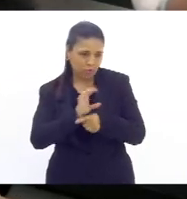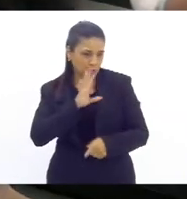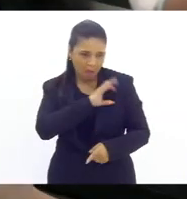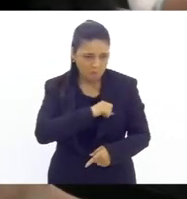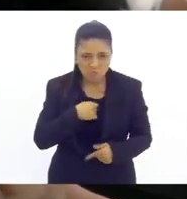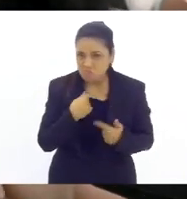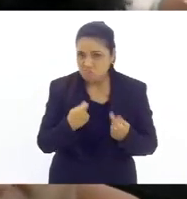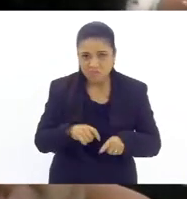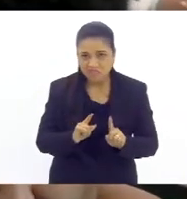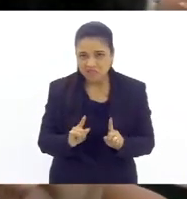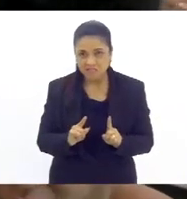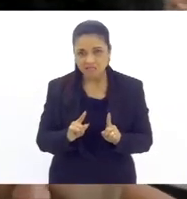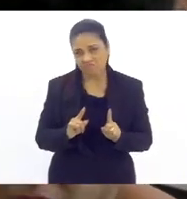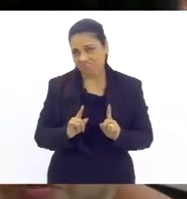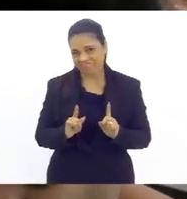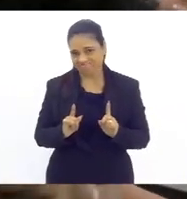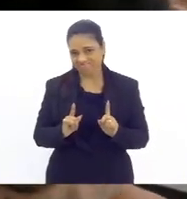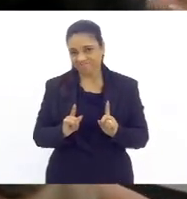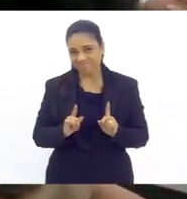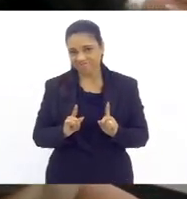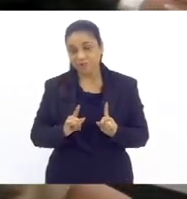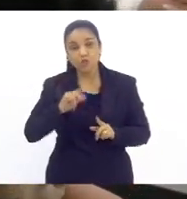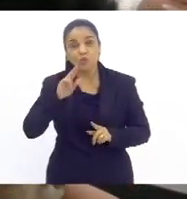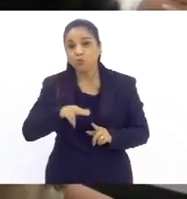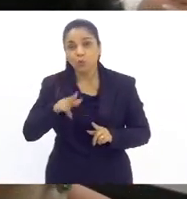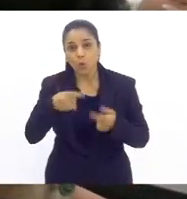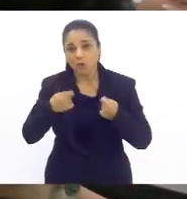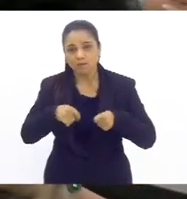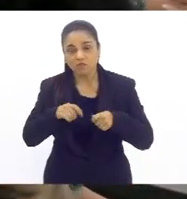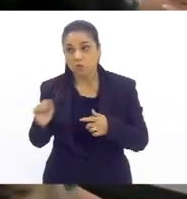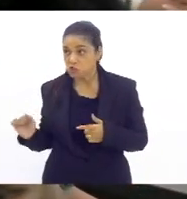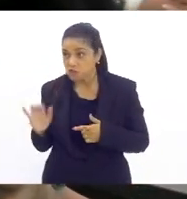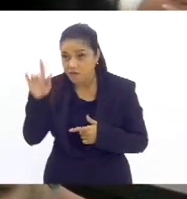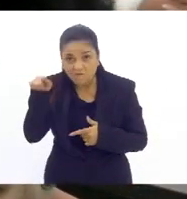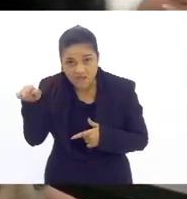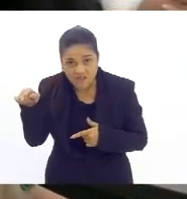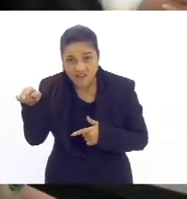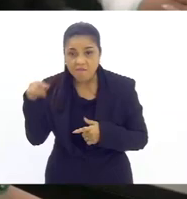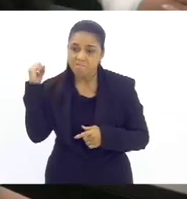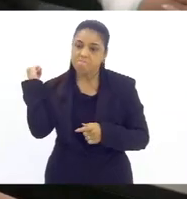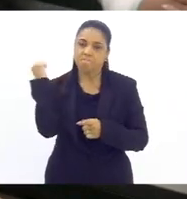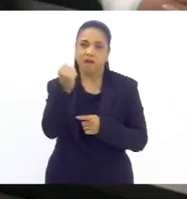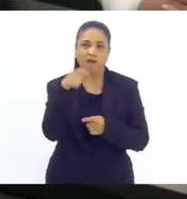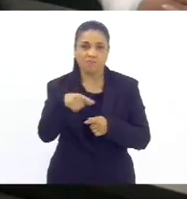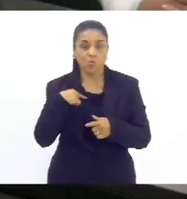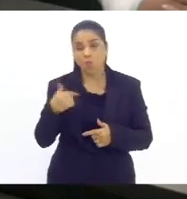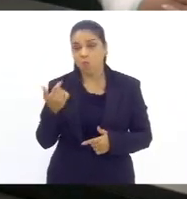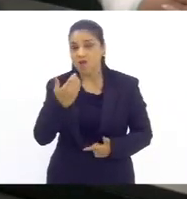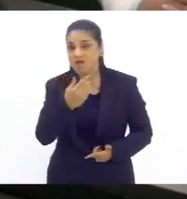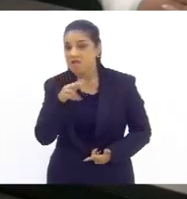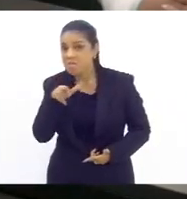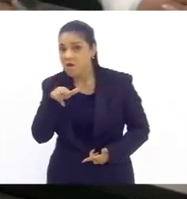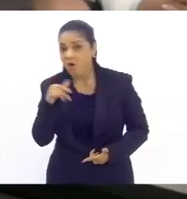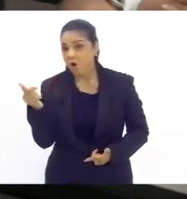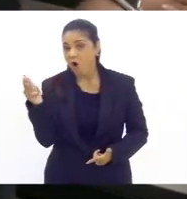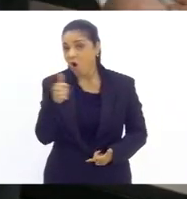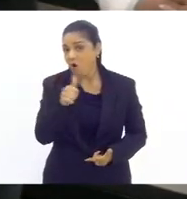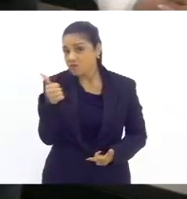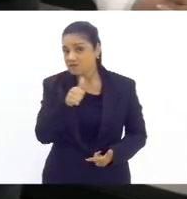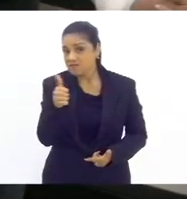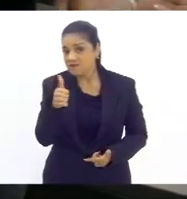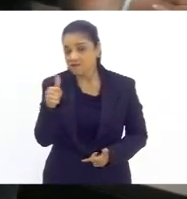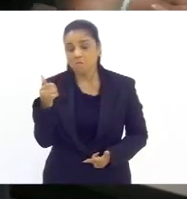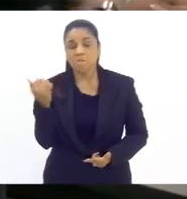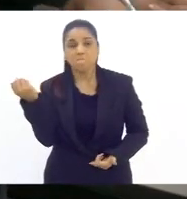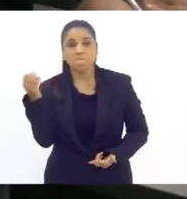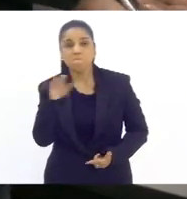nunca mereceu porque quando ele sobe na favela ele sobe para matar eu tenho um irmão de 11 anos que foi morto pela polícia militar porque